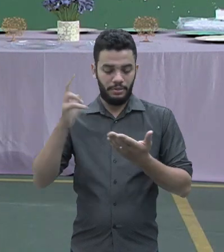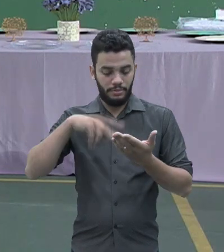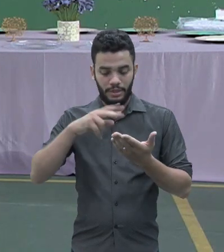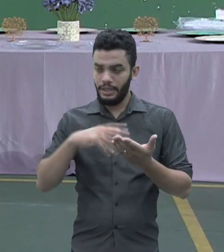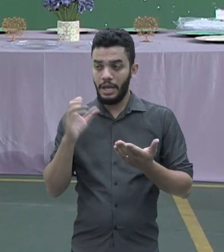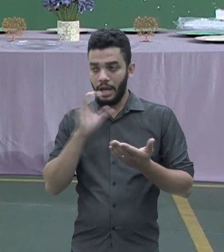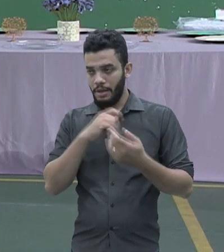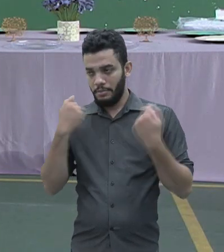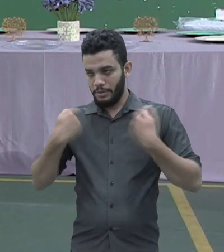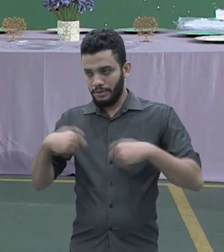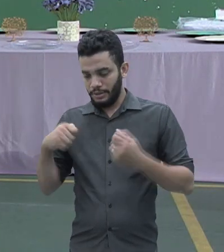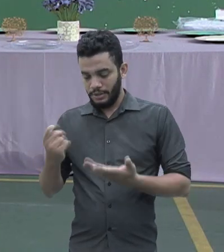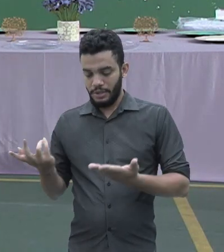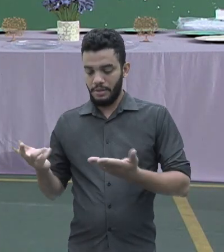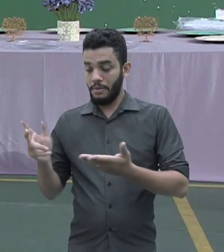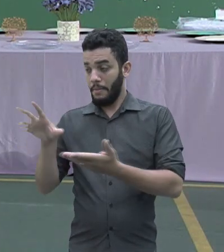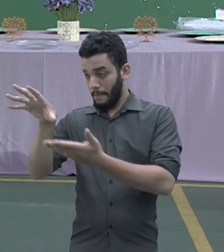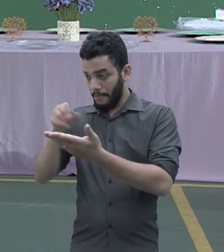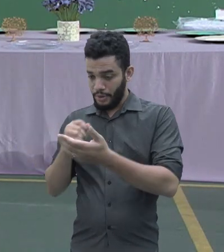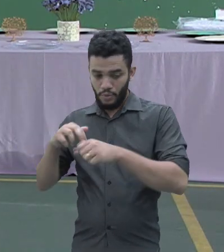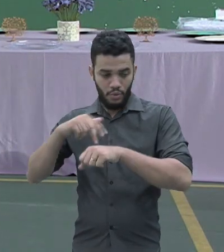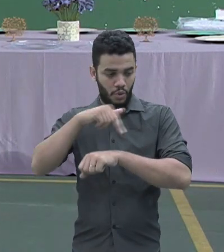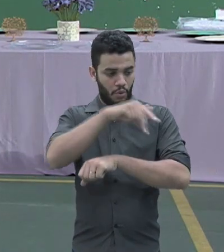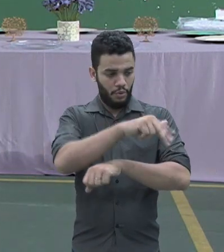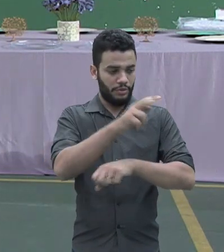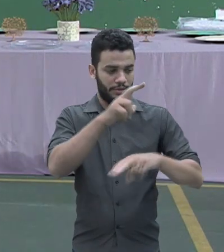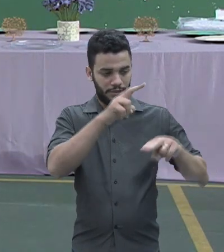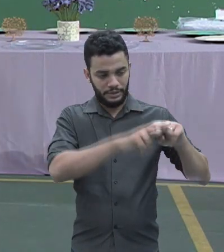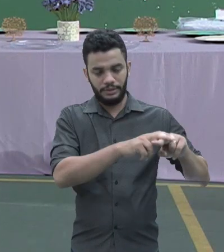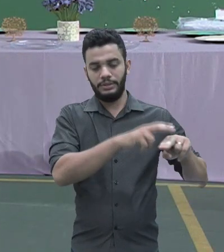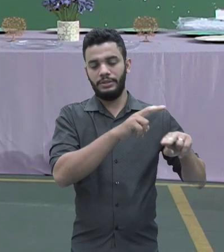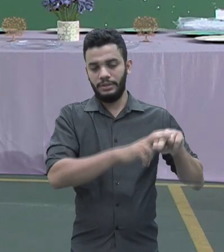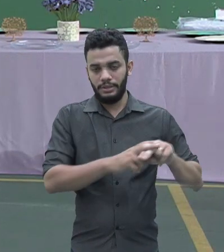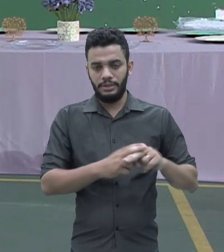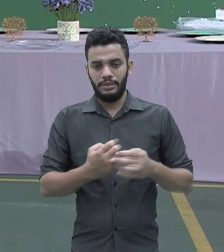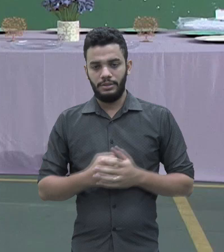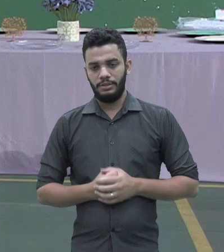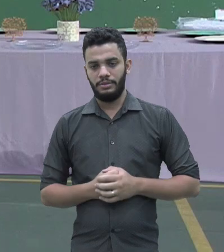gente. Já tira aqui, Marcele, o cartãozinho.